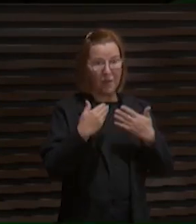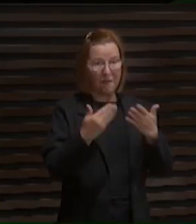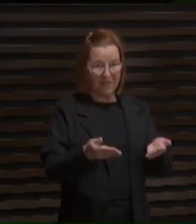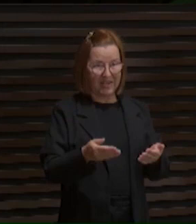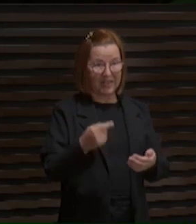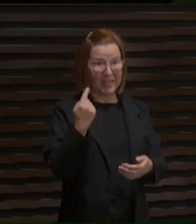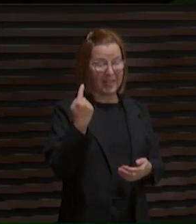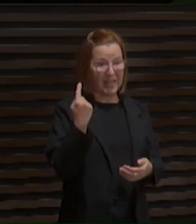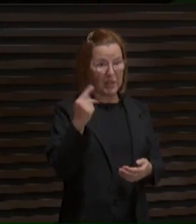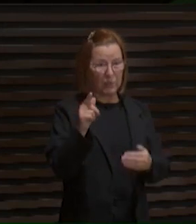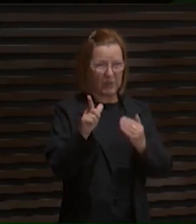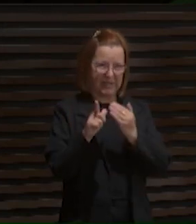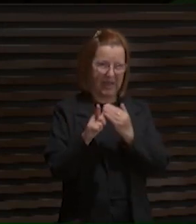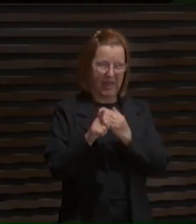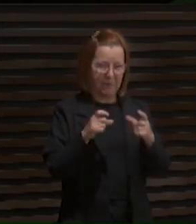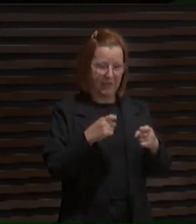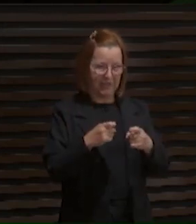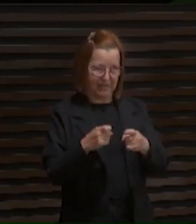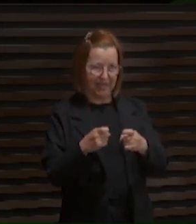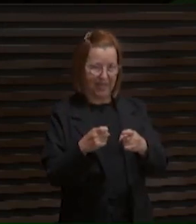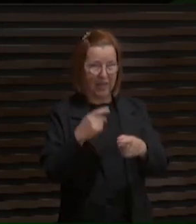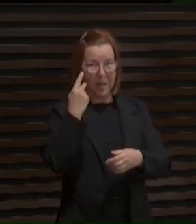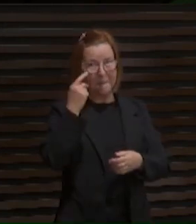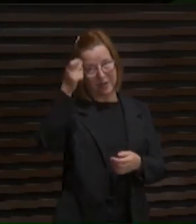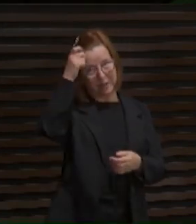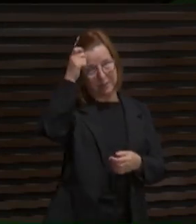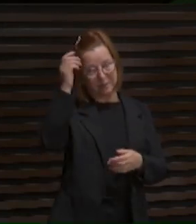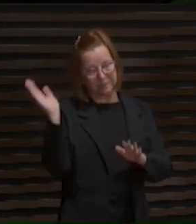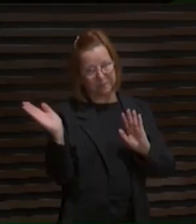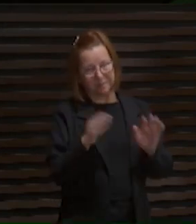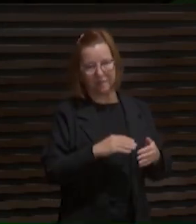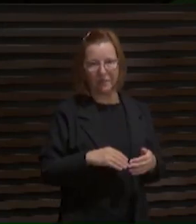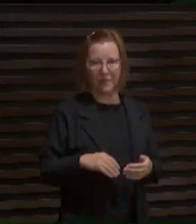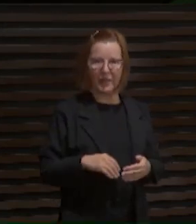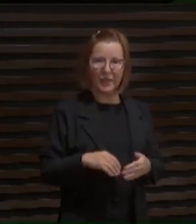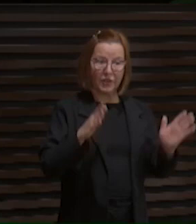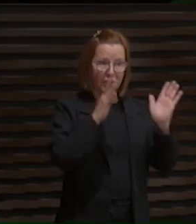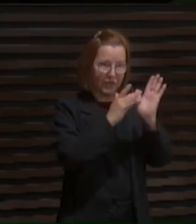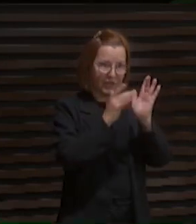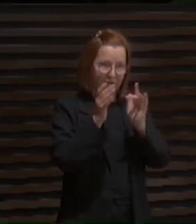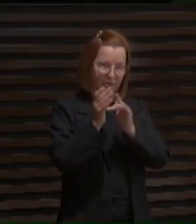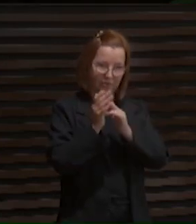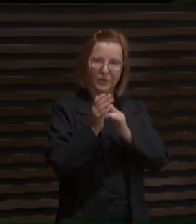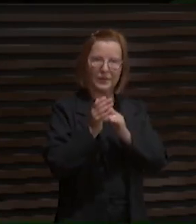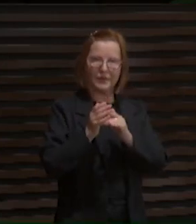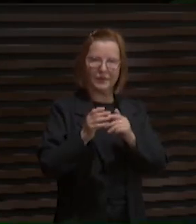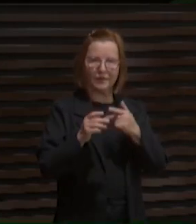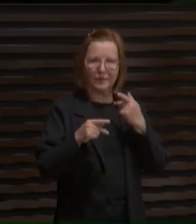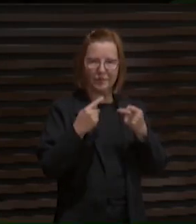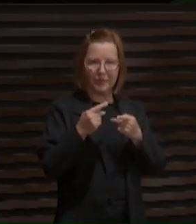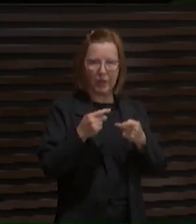No boletim, Jesus tratou com a maior seriedade a santidade dos cristãos. Vamos ler junto